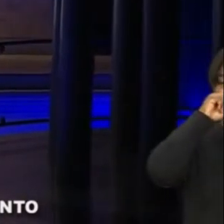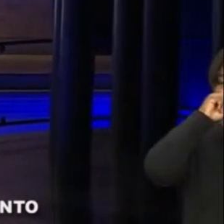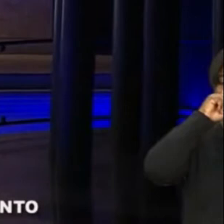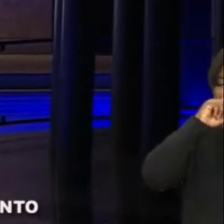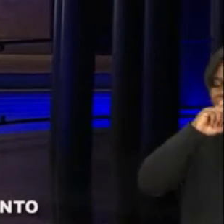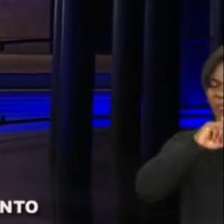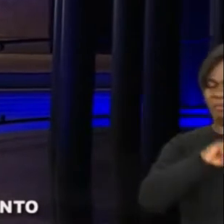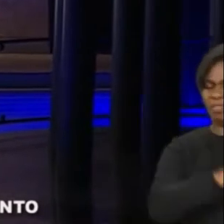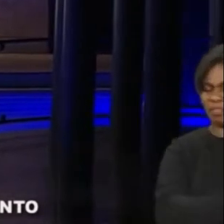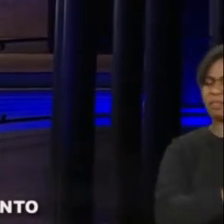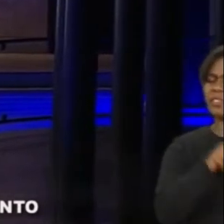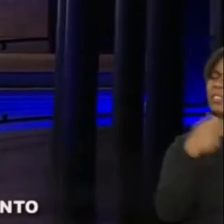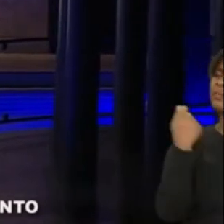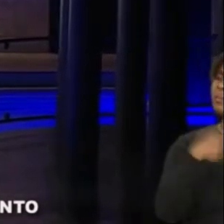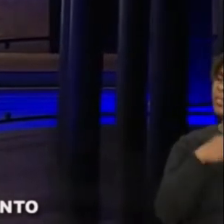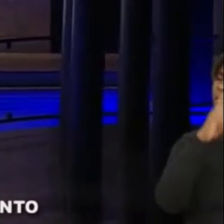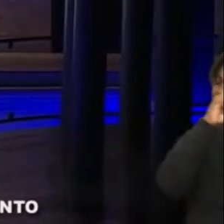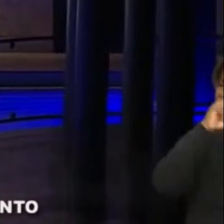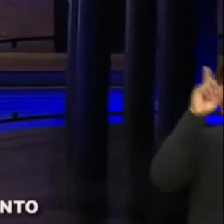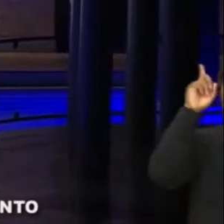Você precisa de Deus, lute.